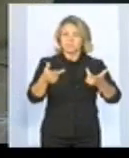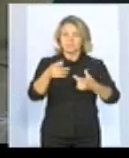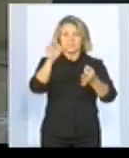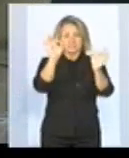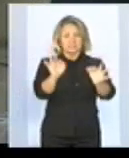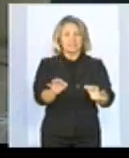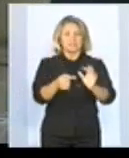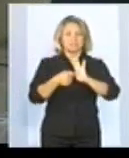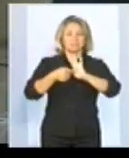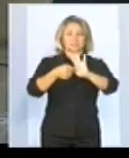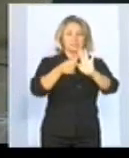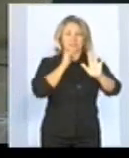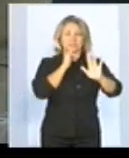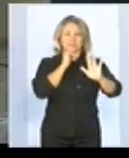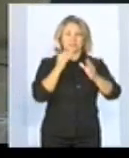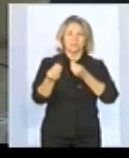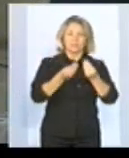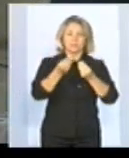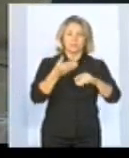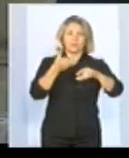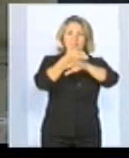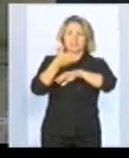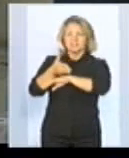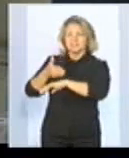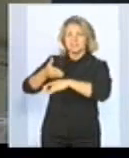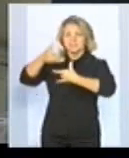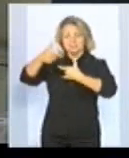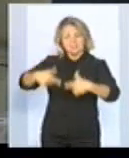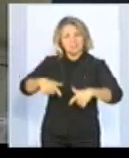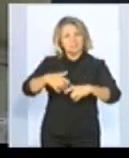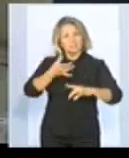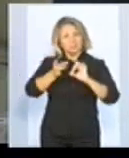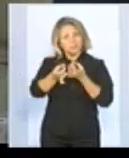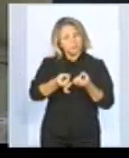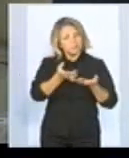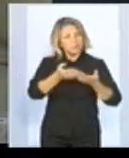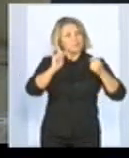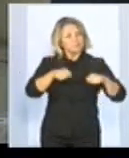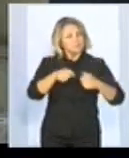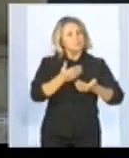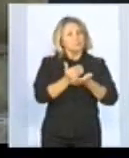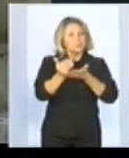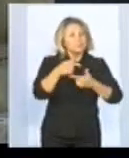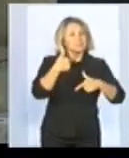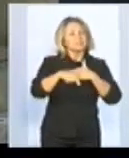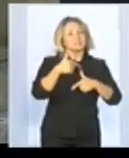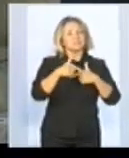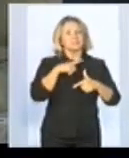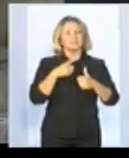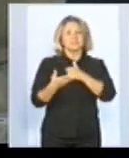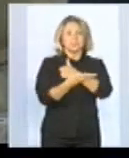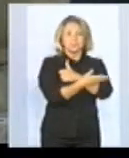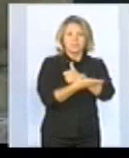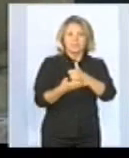tentar demonstrar uma entrada efetiva no mercado, demonstrando sim que um novo player pode operar, e com base